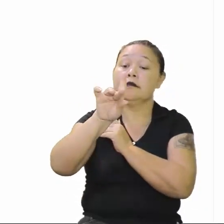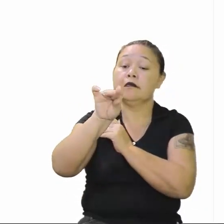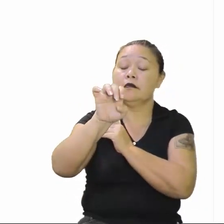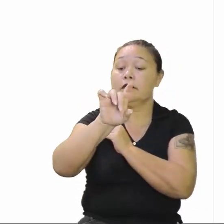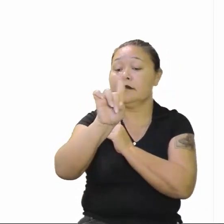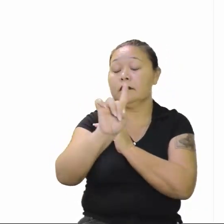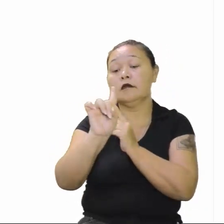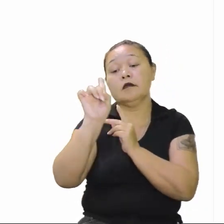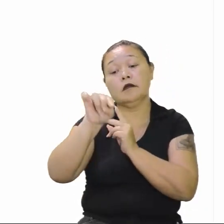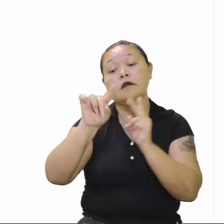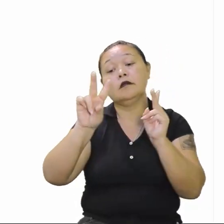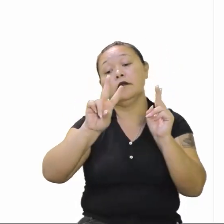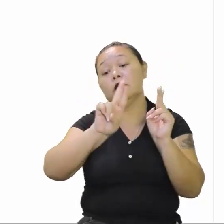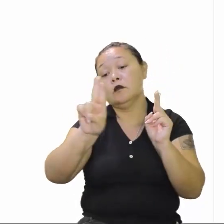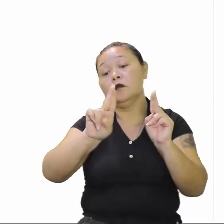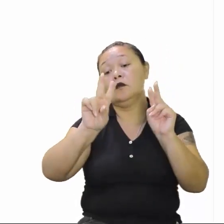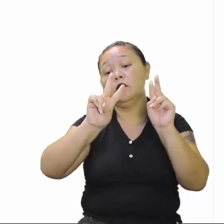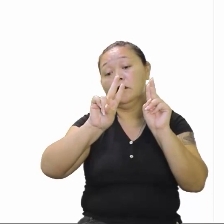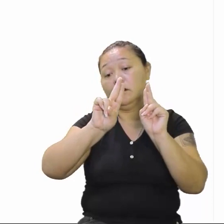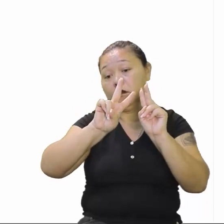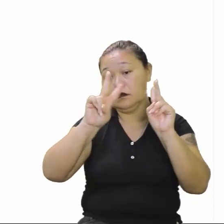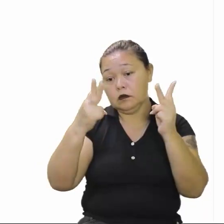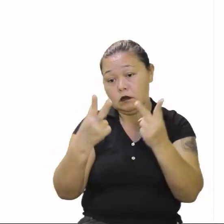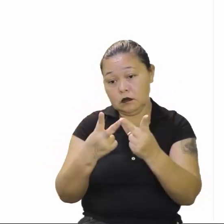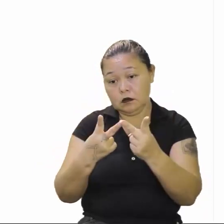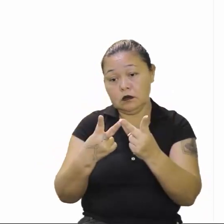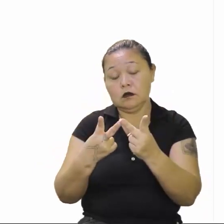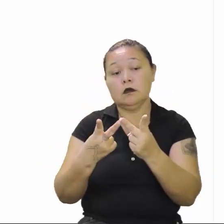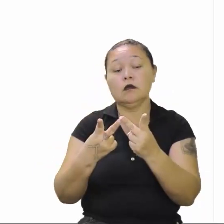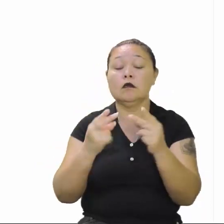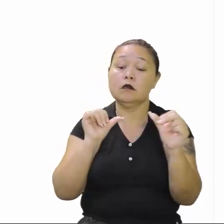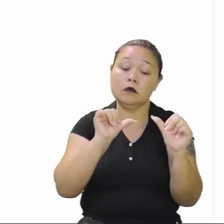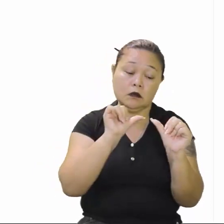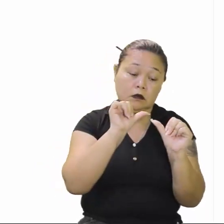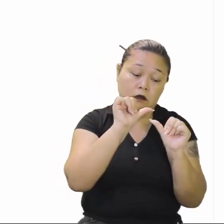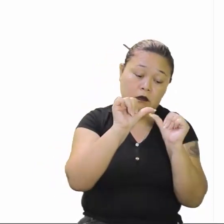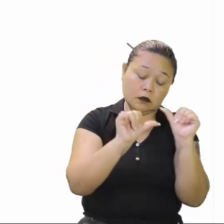denominada volume, onde convertemos